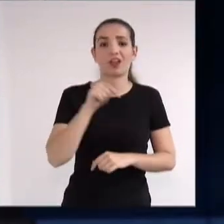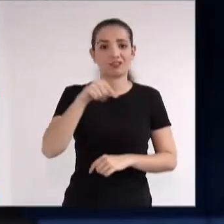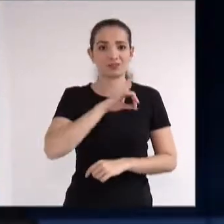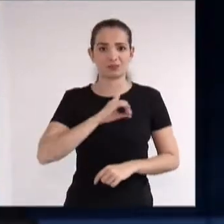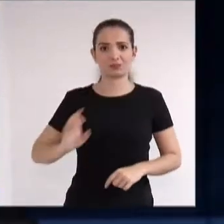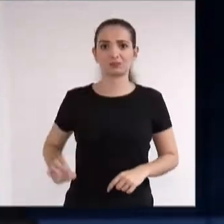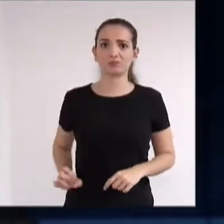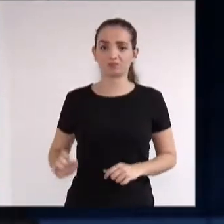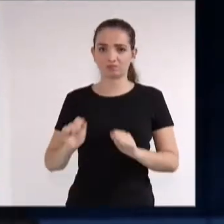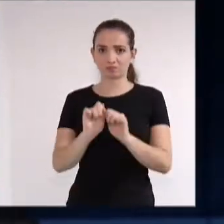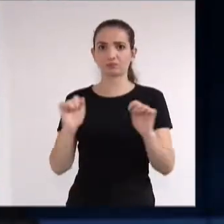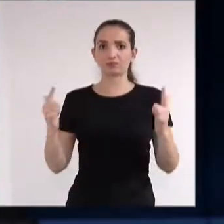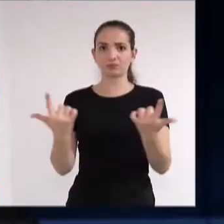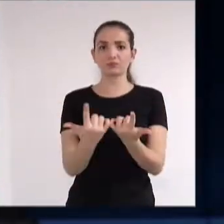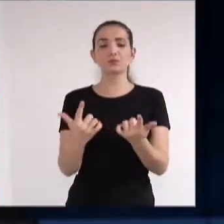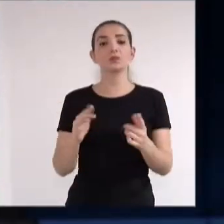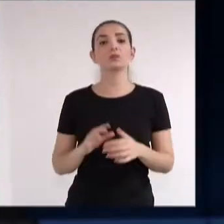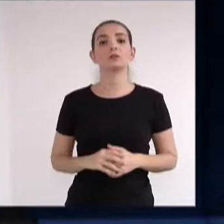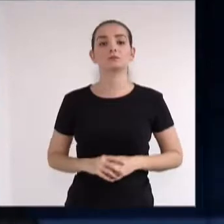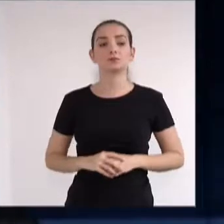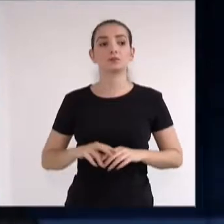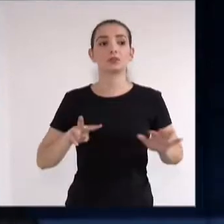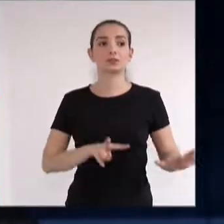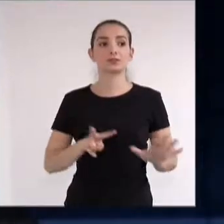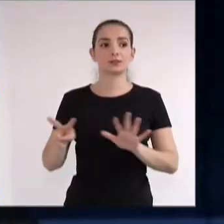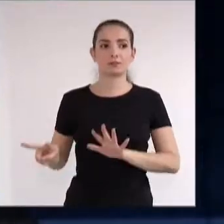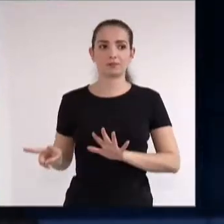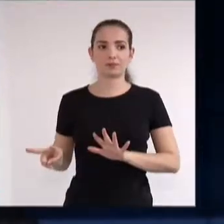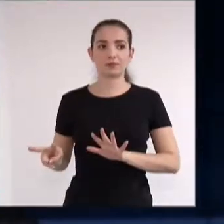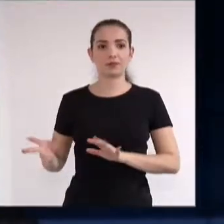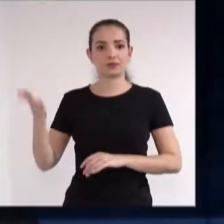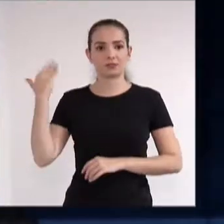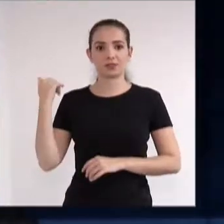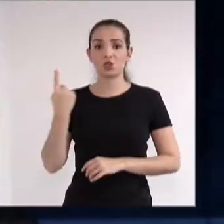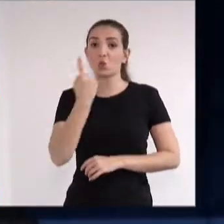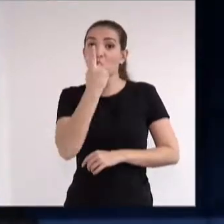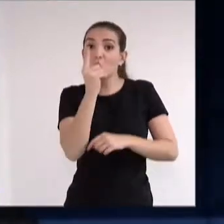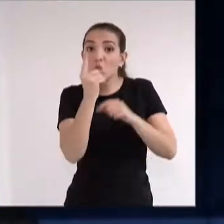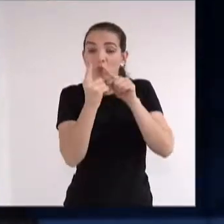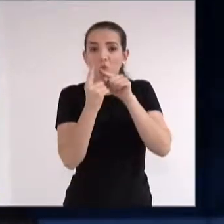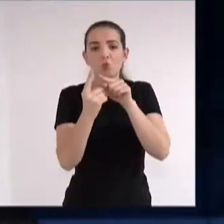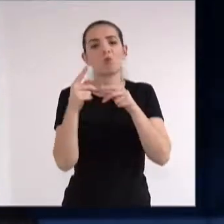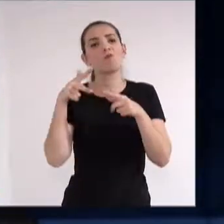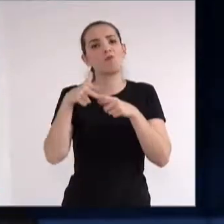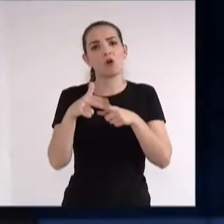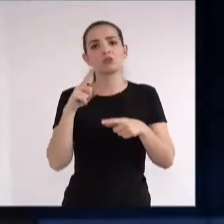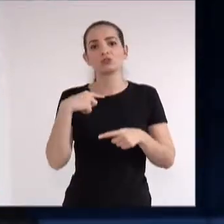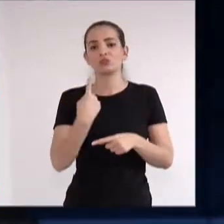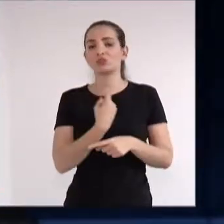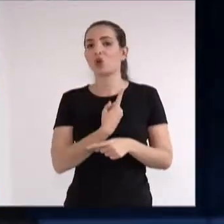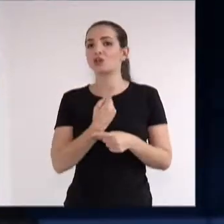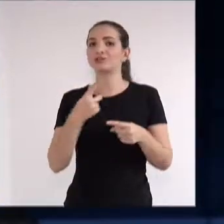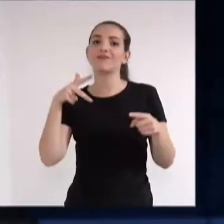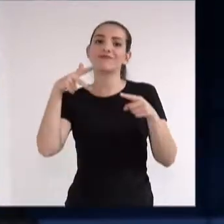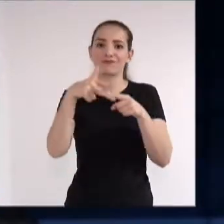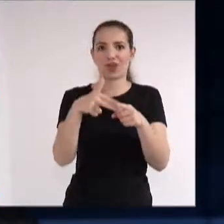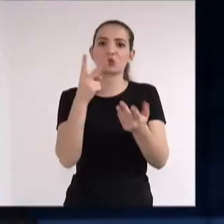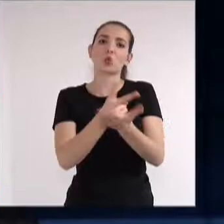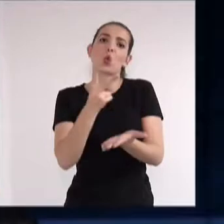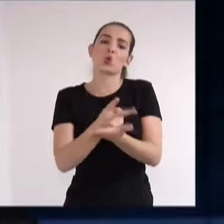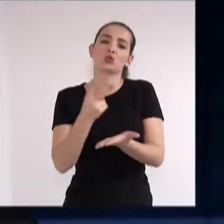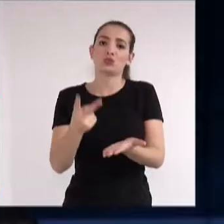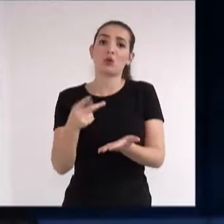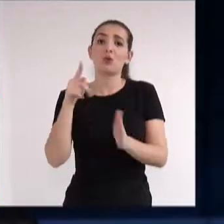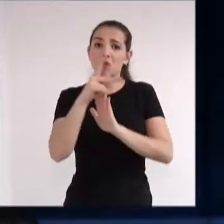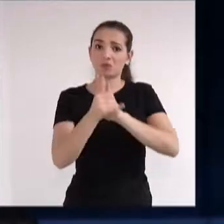Casa. Semana passada, nós apenas por um voto deixamos de recusar um veto num projeto extremamente importante, que